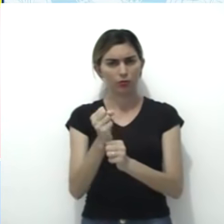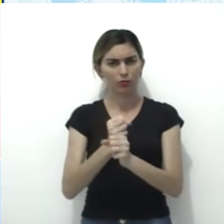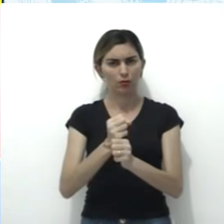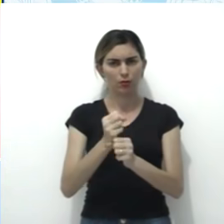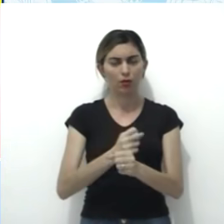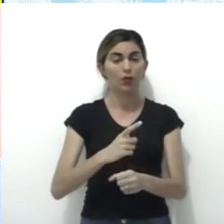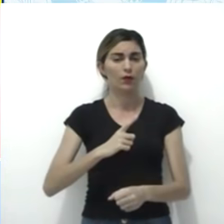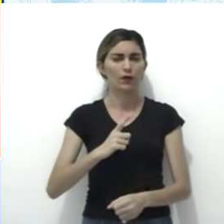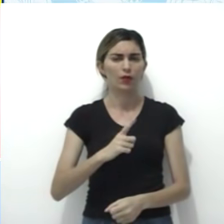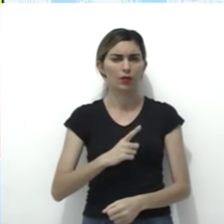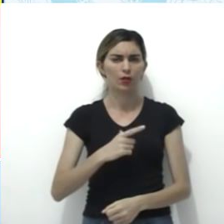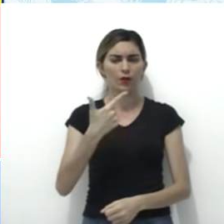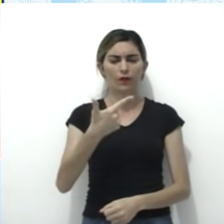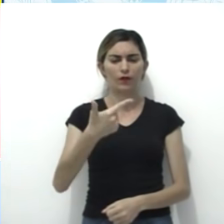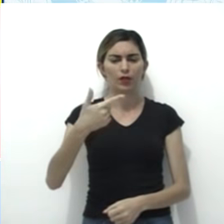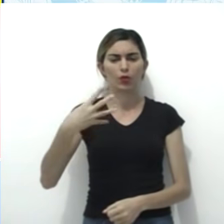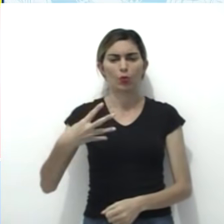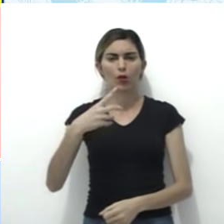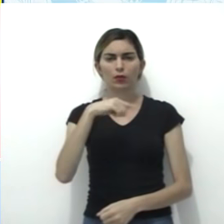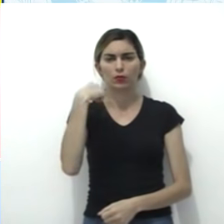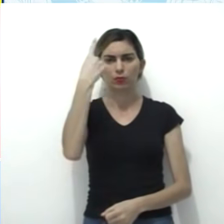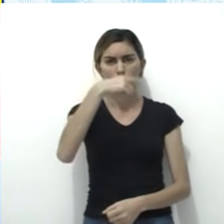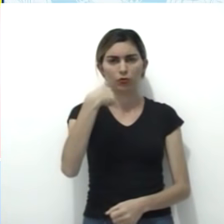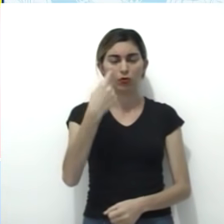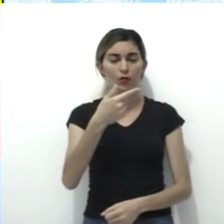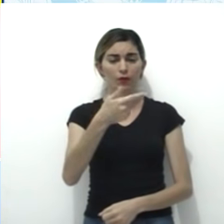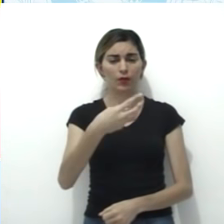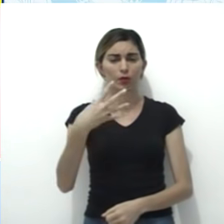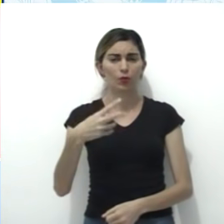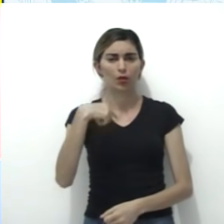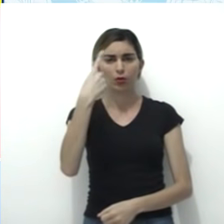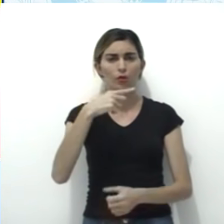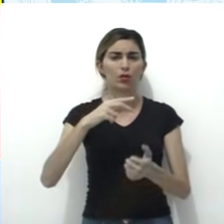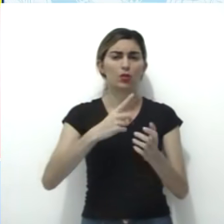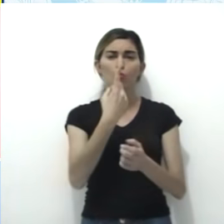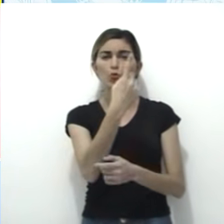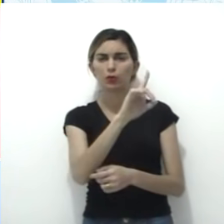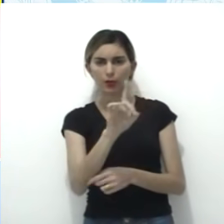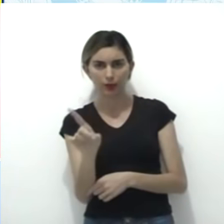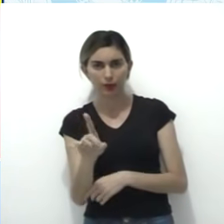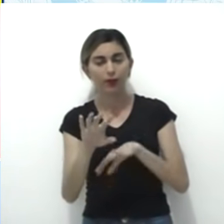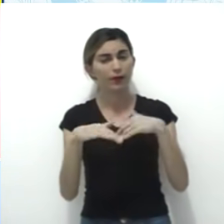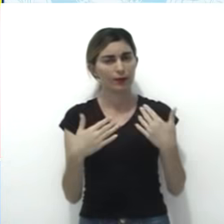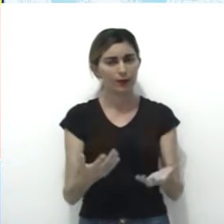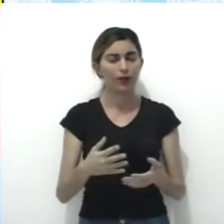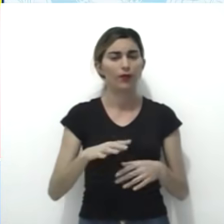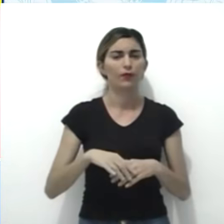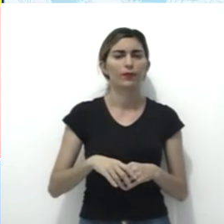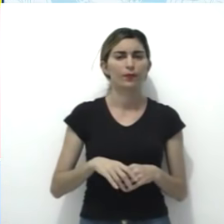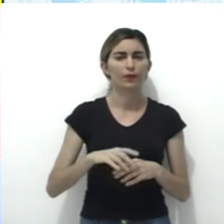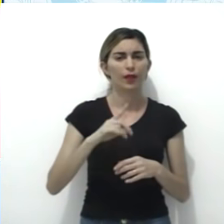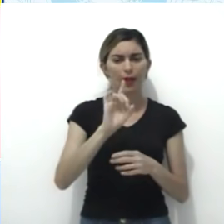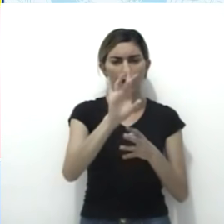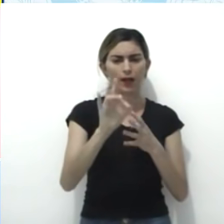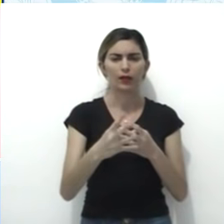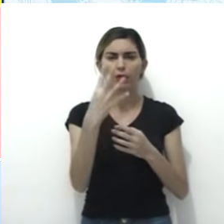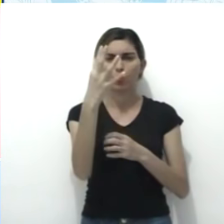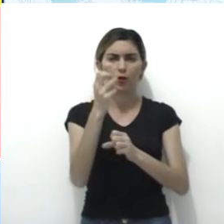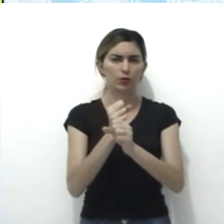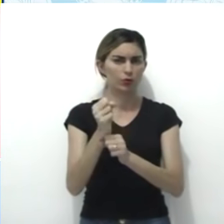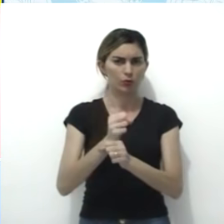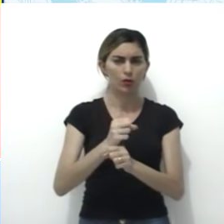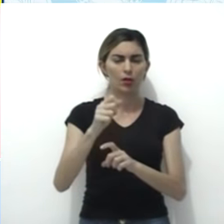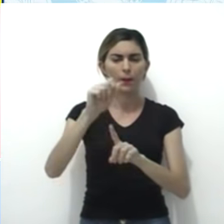quatro anos eu vou ter 24 horas 24 horas aqui valeu um dia não é isso então